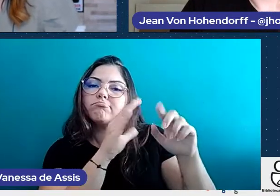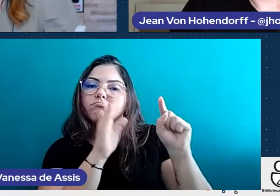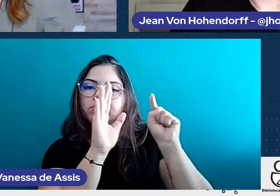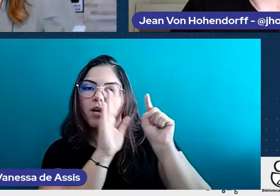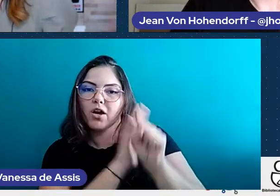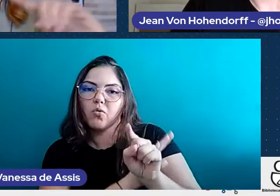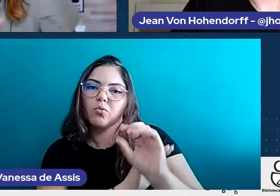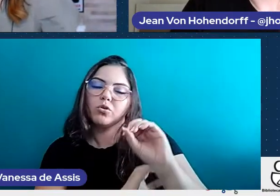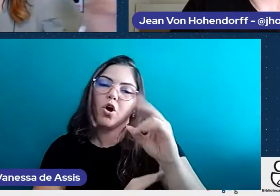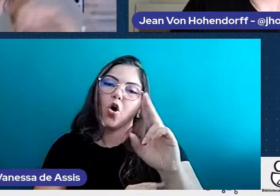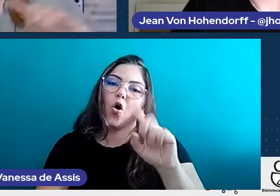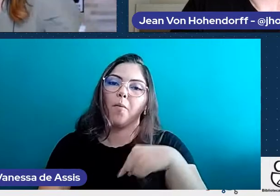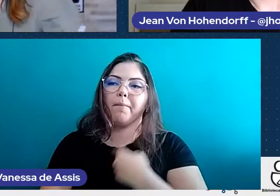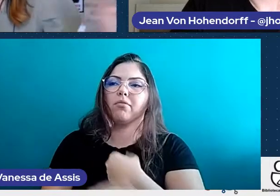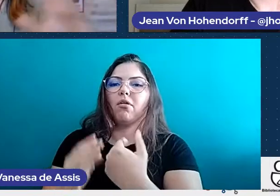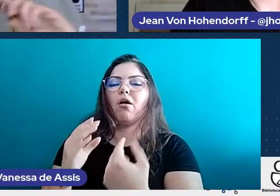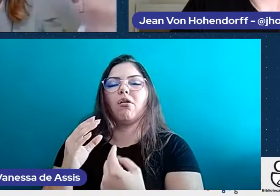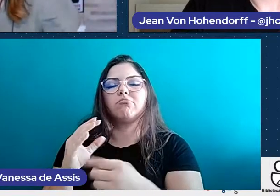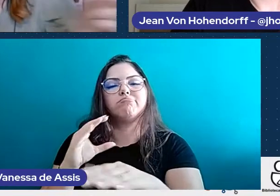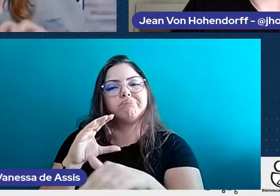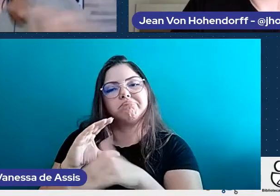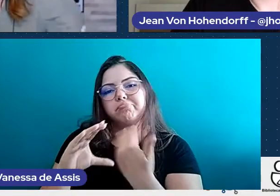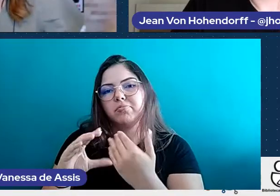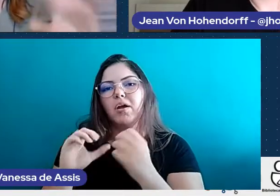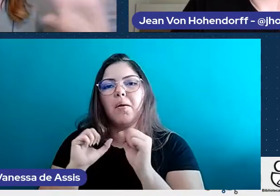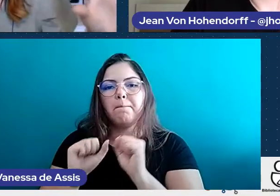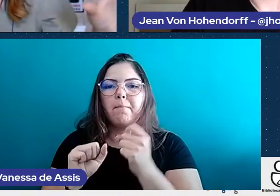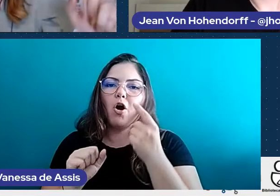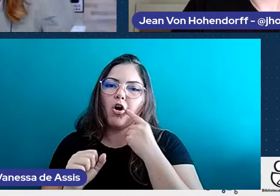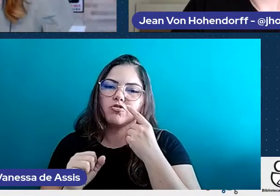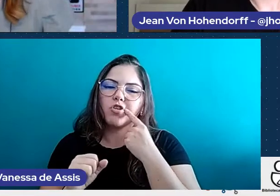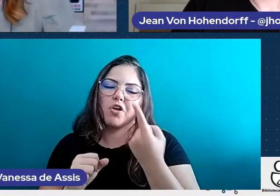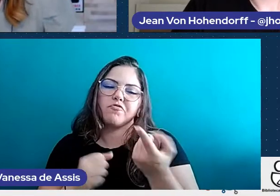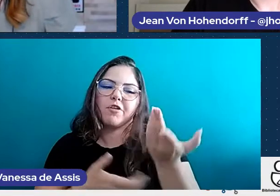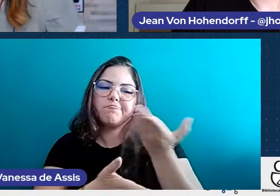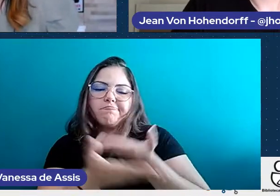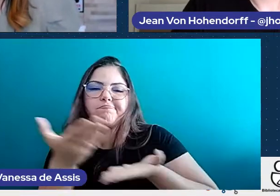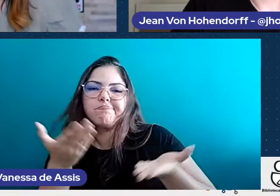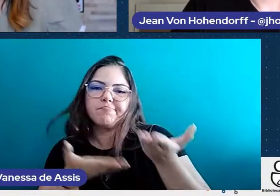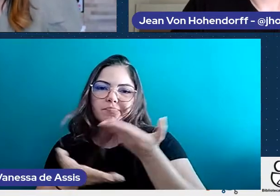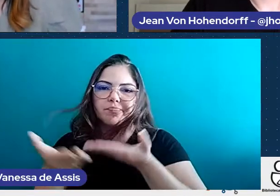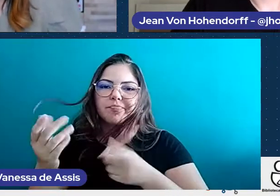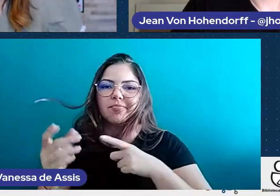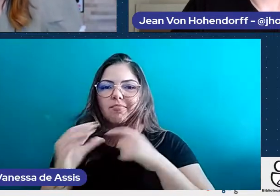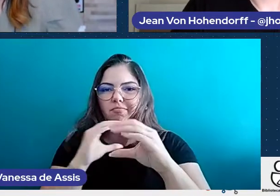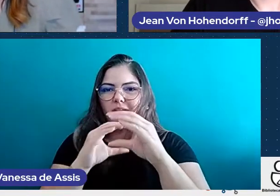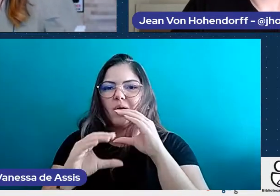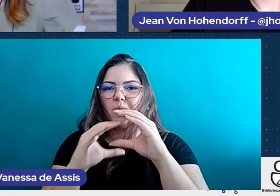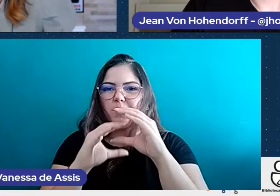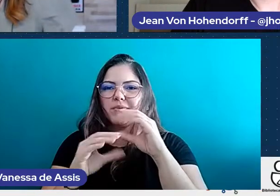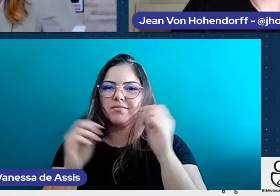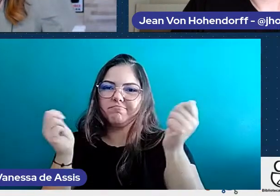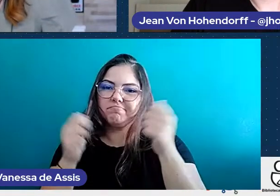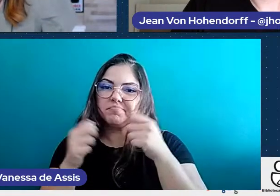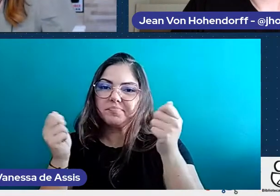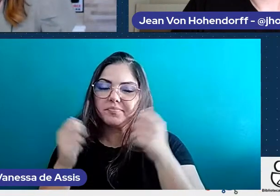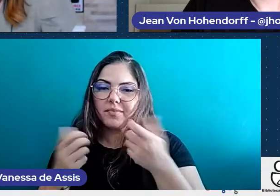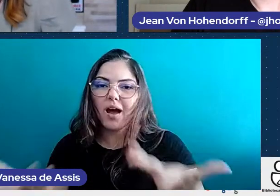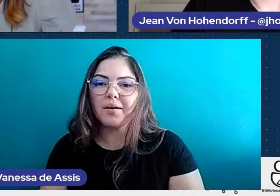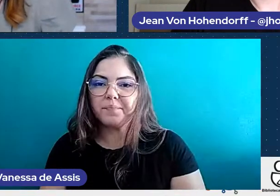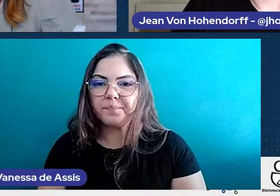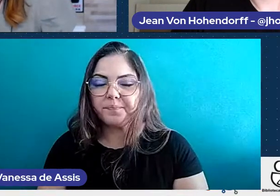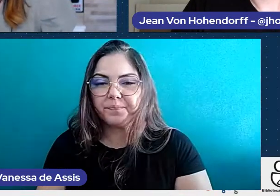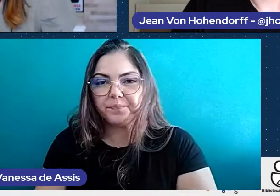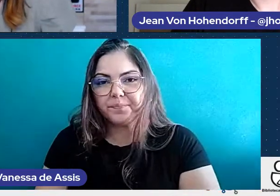que a gente sempre fica nessa dobradinha aí, sempre em comunicação com os palestrantes, caso seja